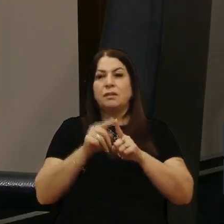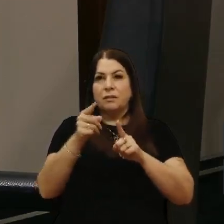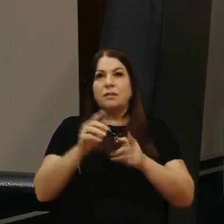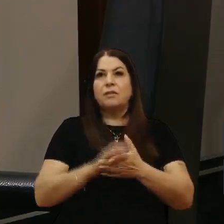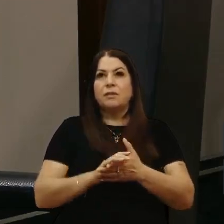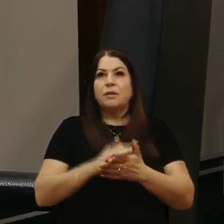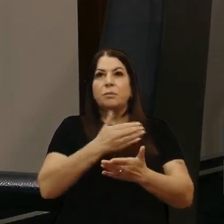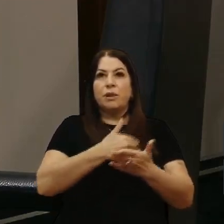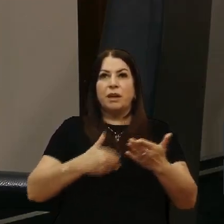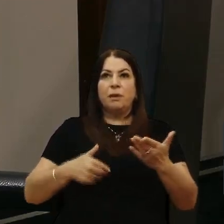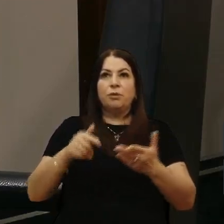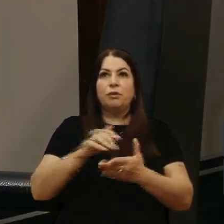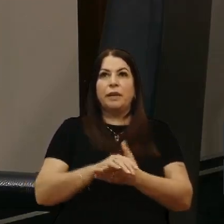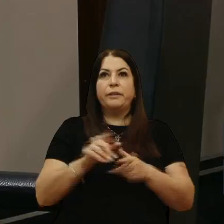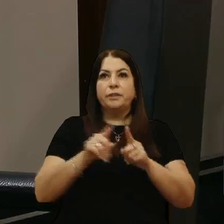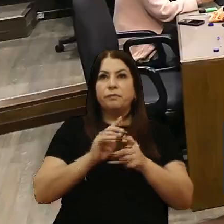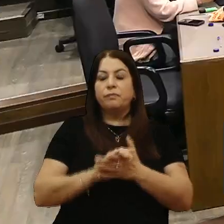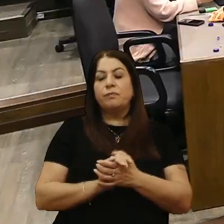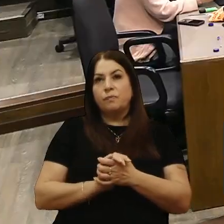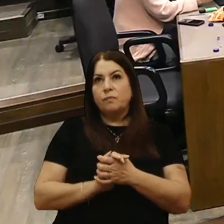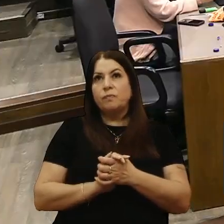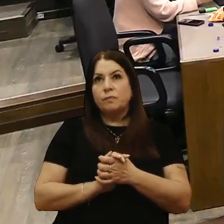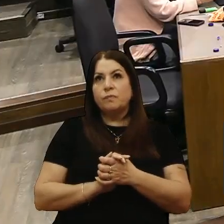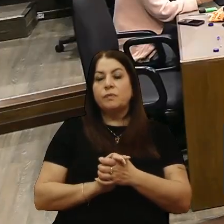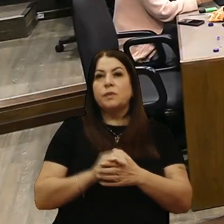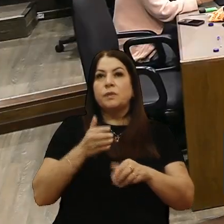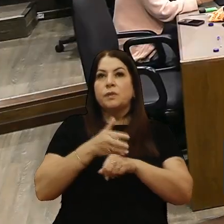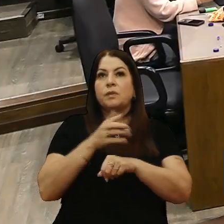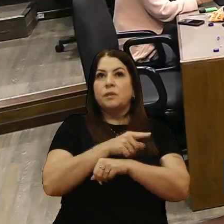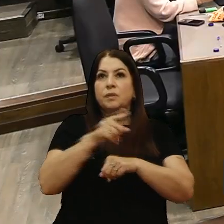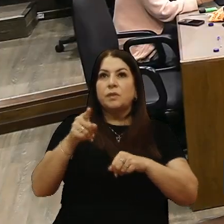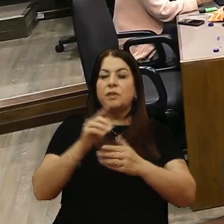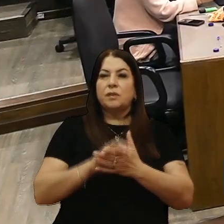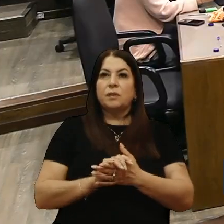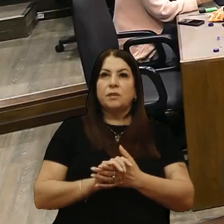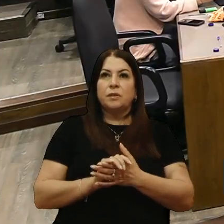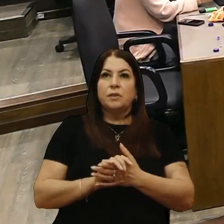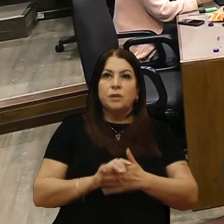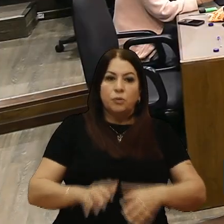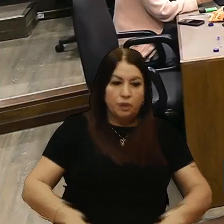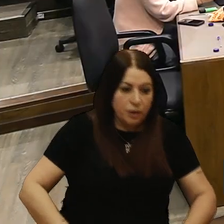do governo, e esse é um deles. Parabéns para o Weber. Obrigado, vereador. Só parte, vereador Edson.